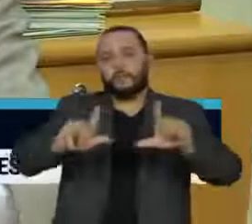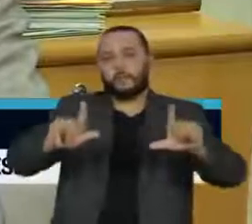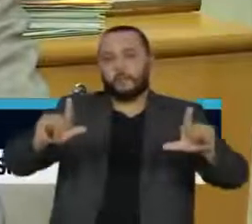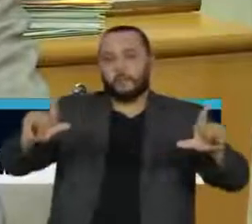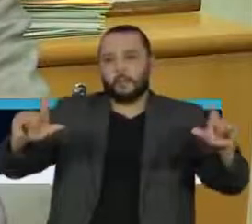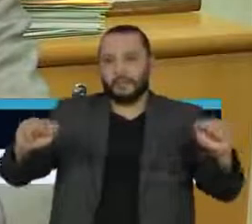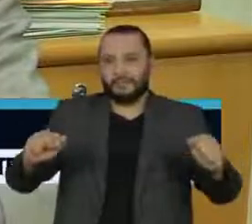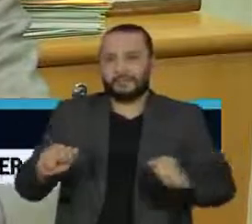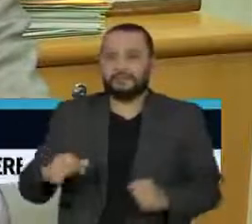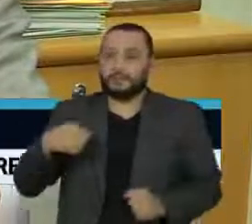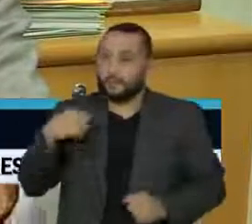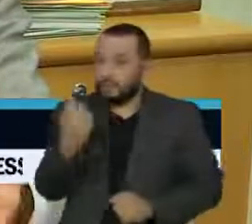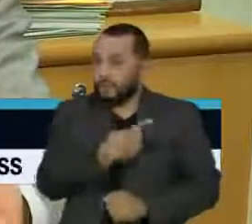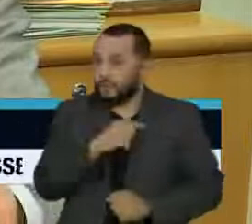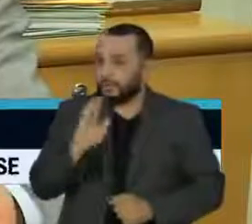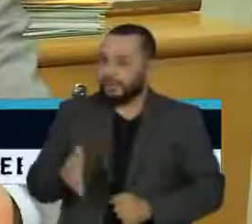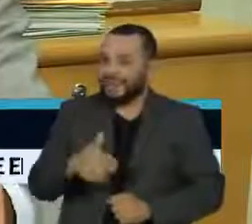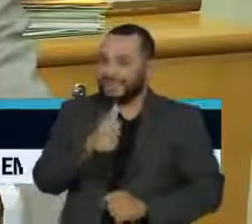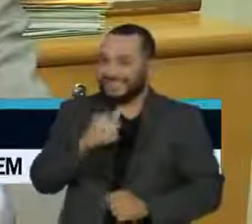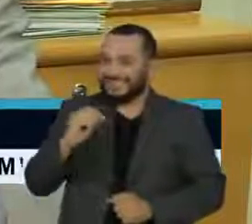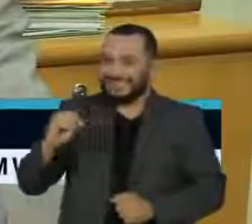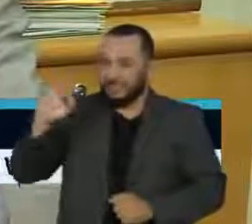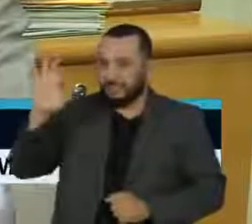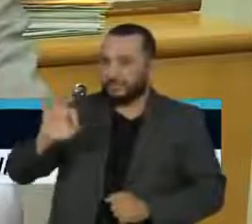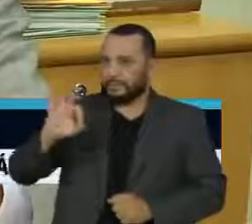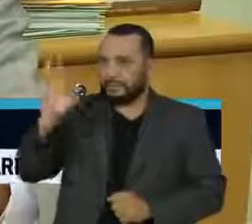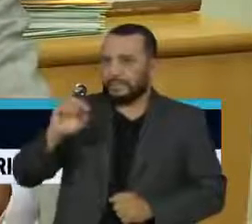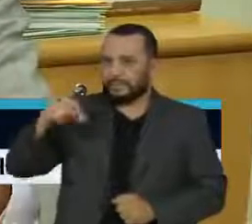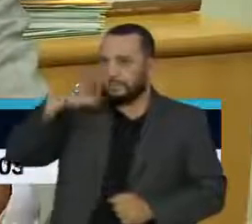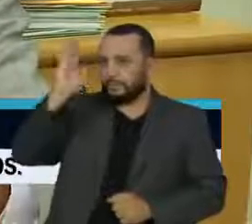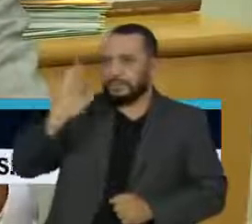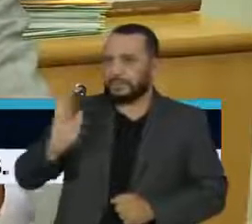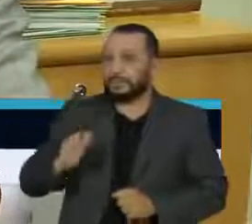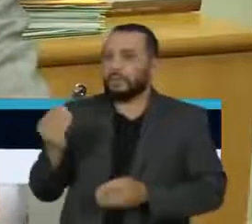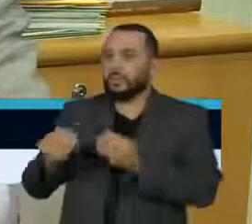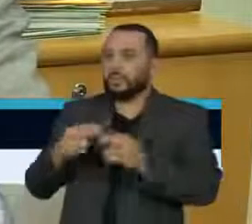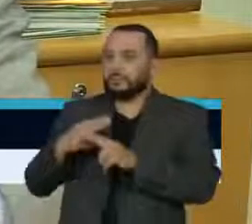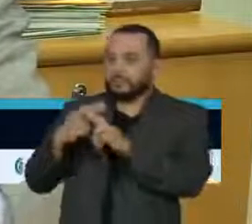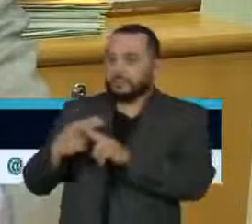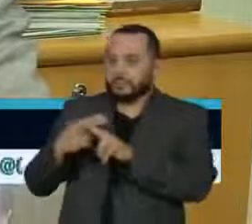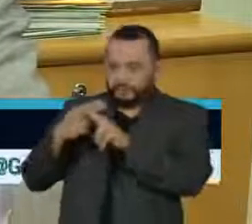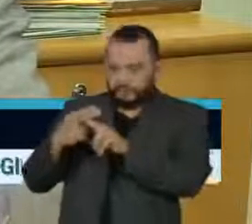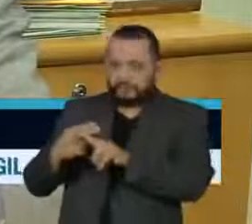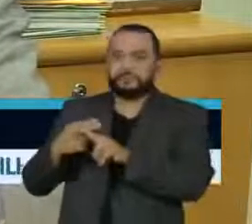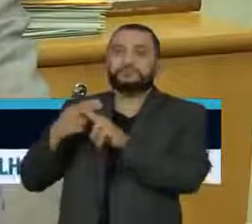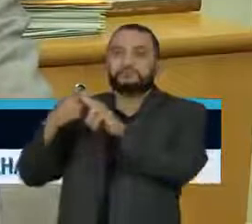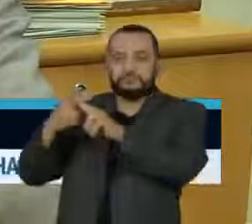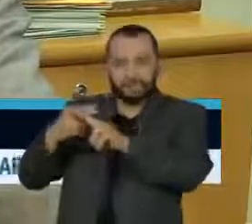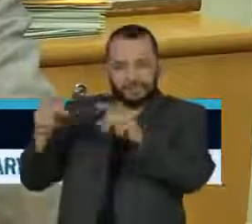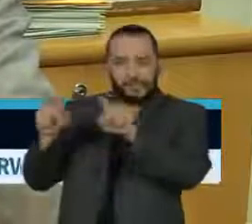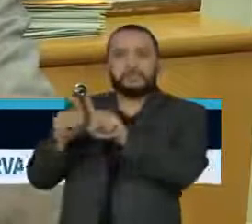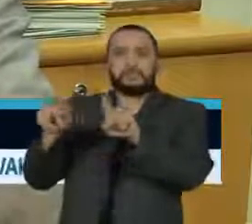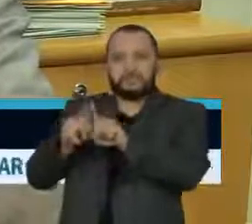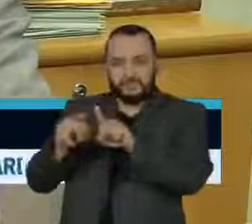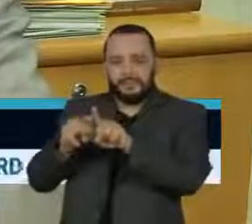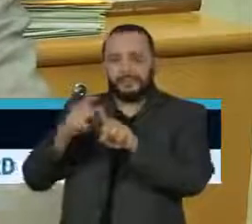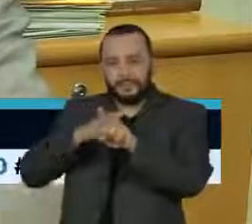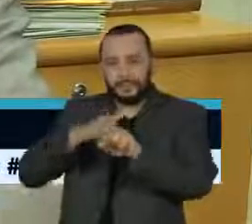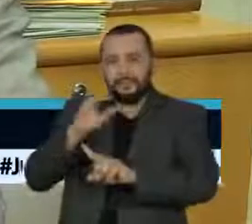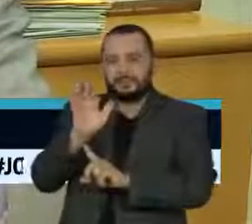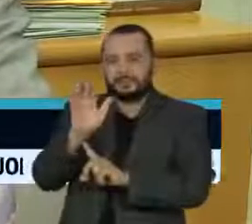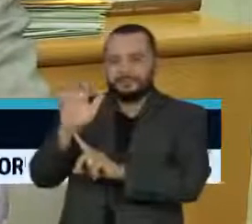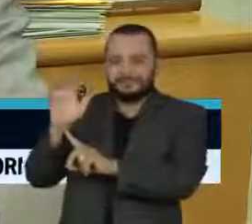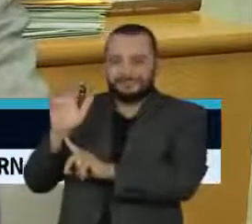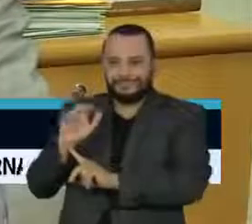cobrimos 100% do país por satélite e por operadoras. E pelo ar,